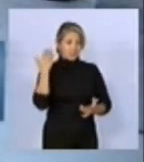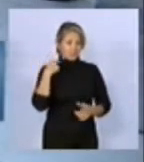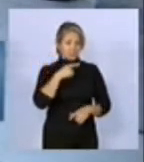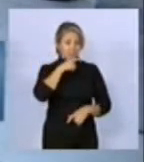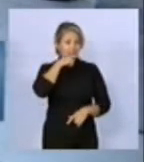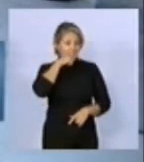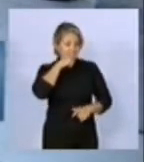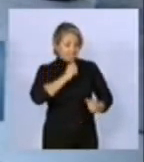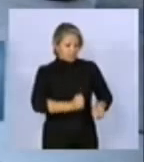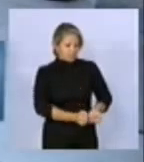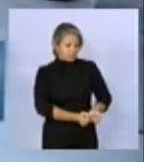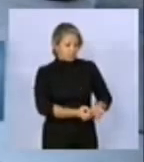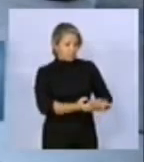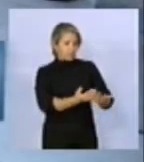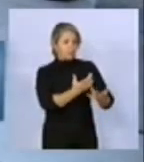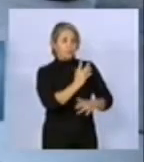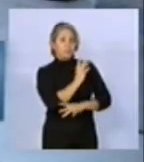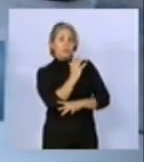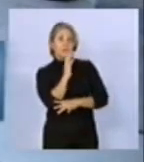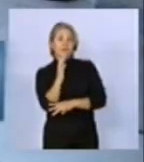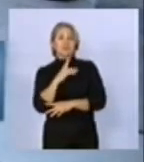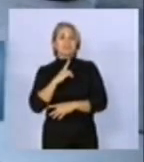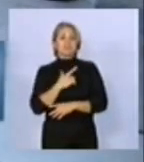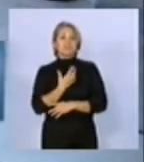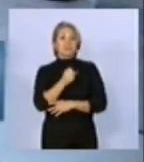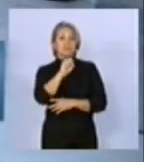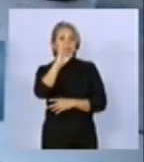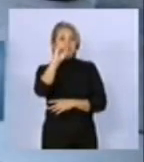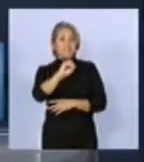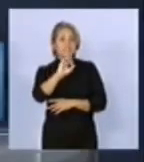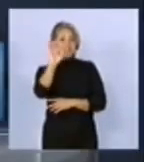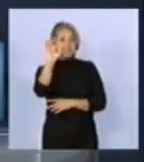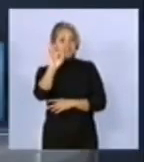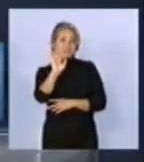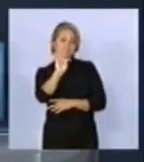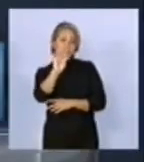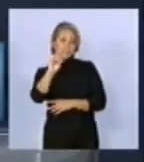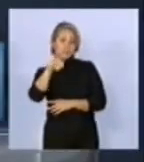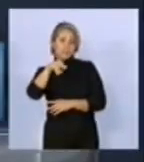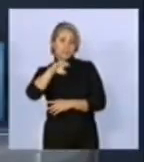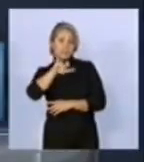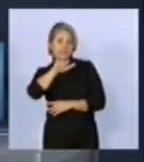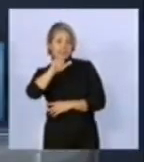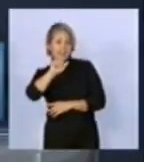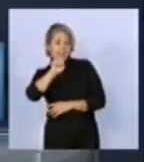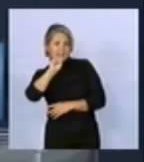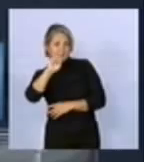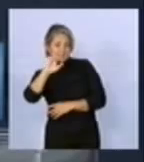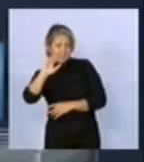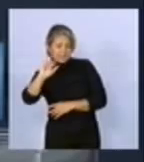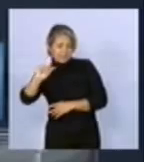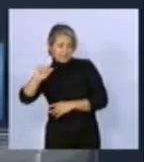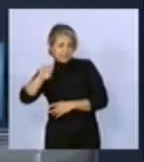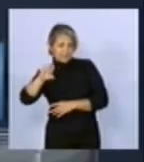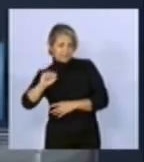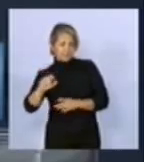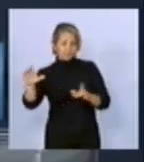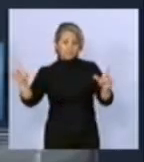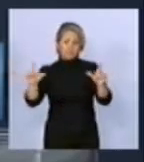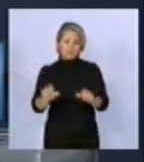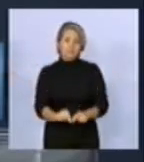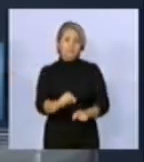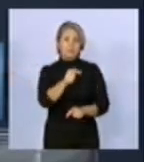produzia 80 Ton por hectare passou a produzir 60 toneladas por hectare colocando em risco a